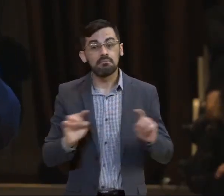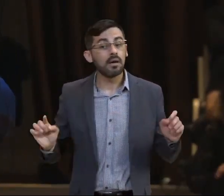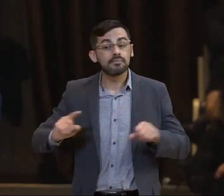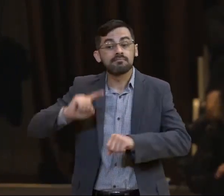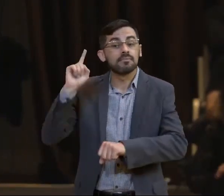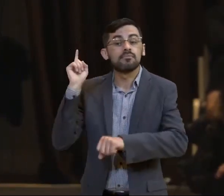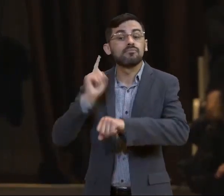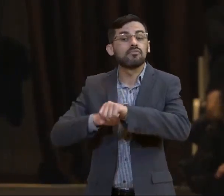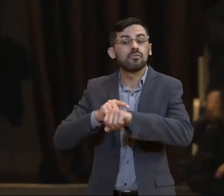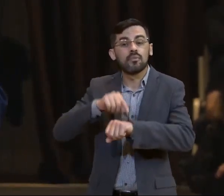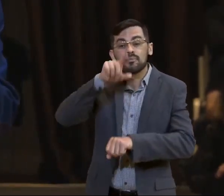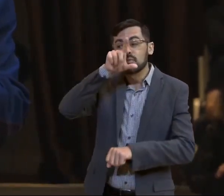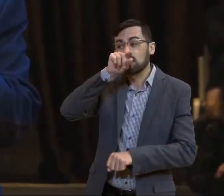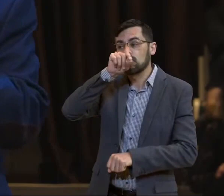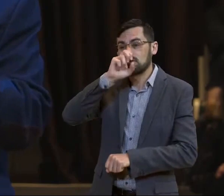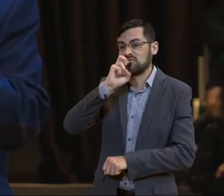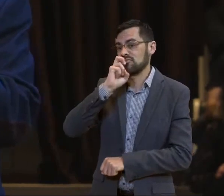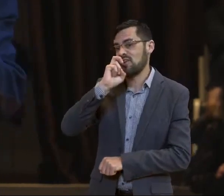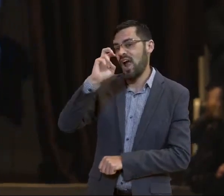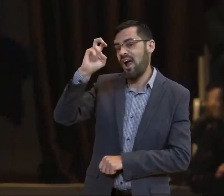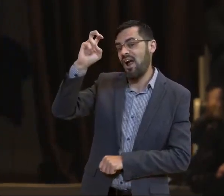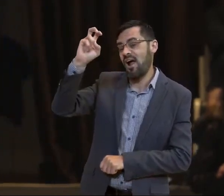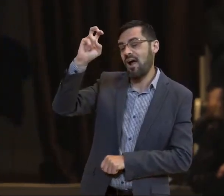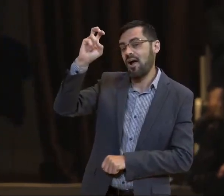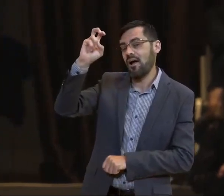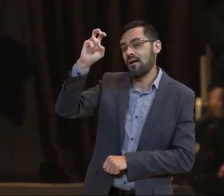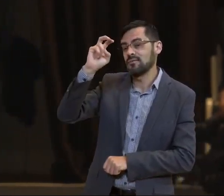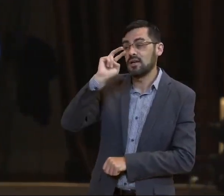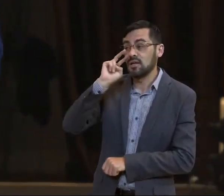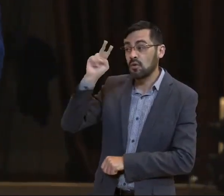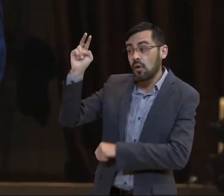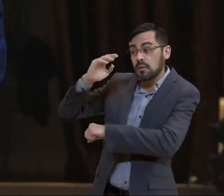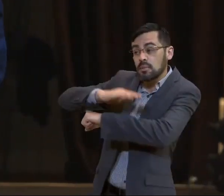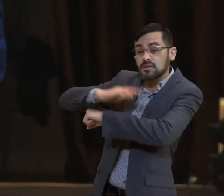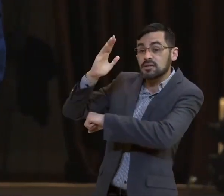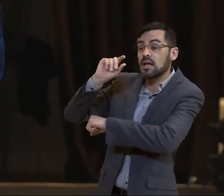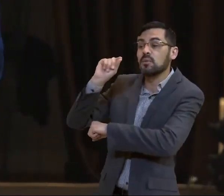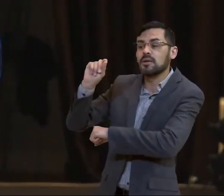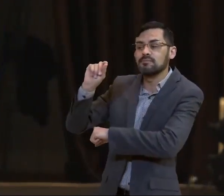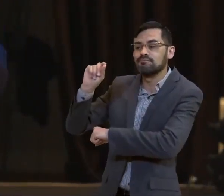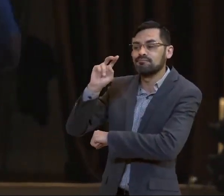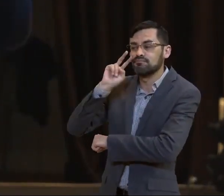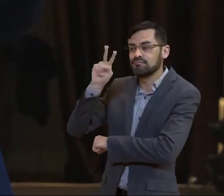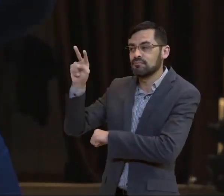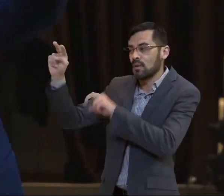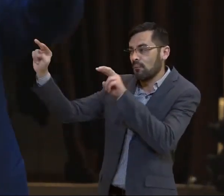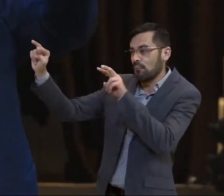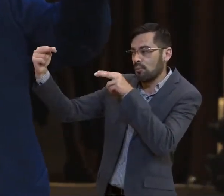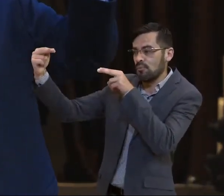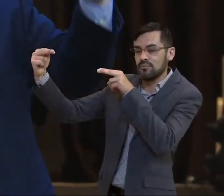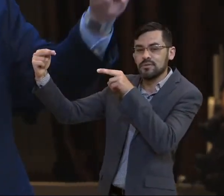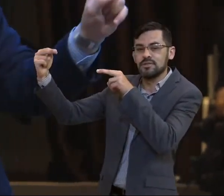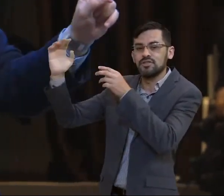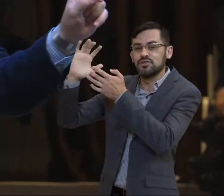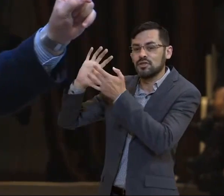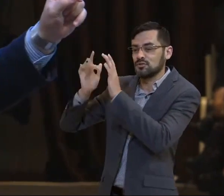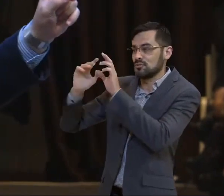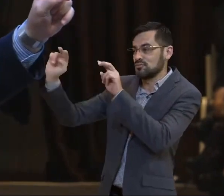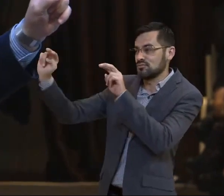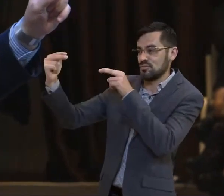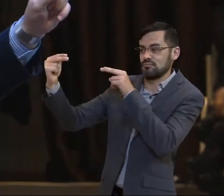Naquela hora o galo canta. E ele olha pela janela, sabe o que ele vê? Jesus olhando para